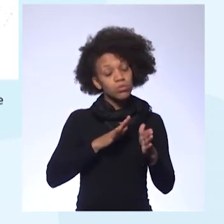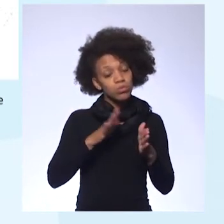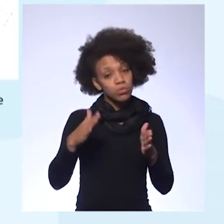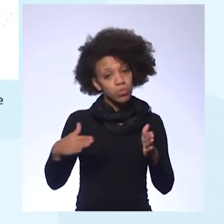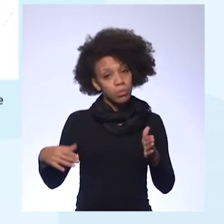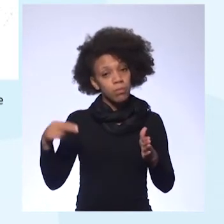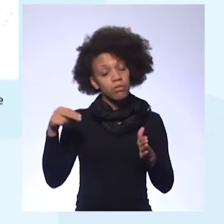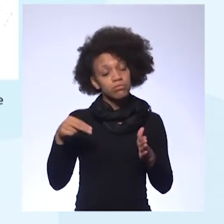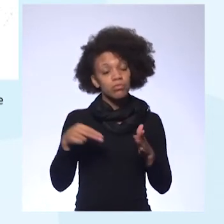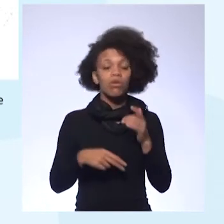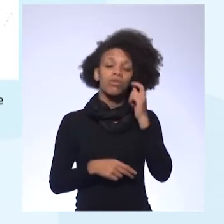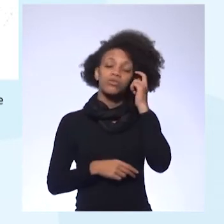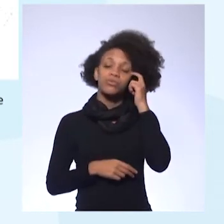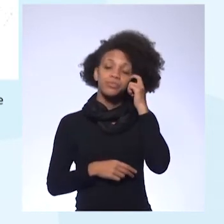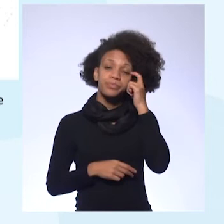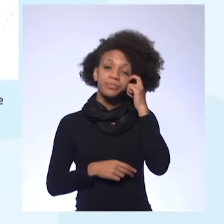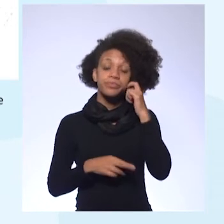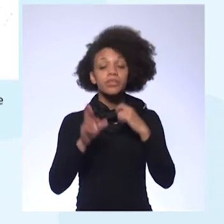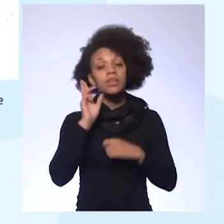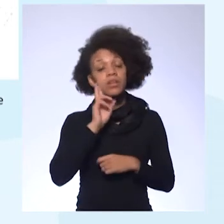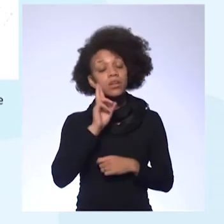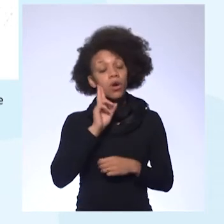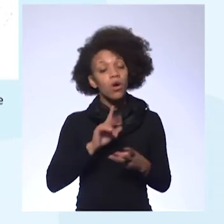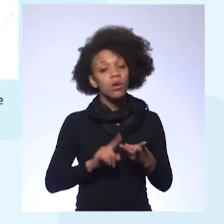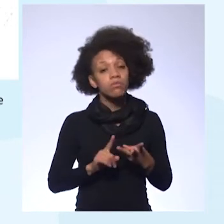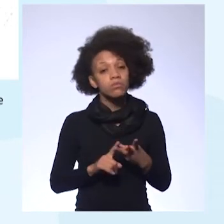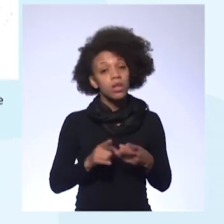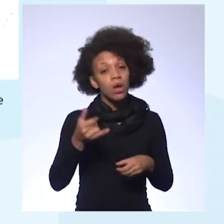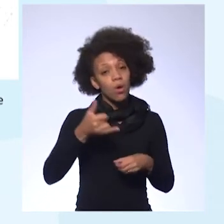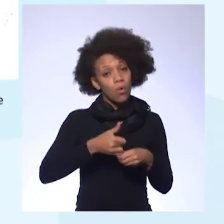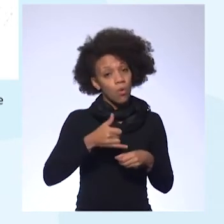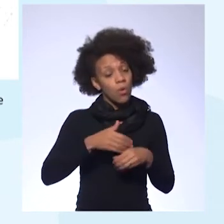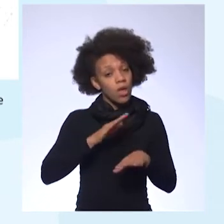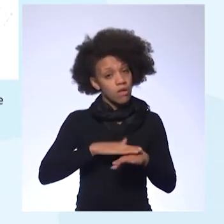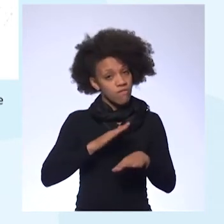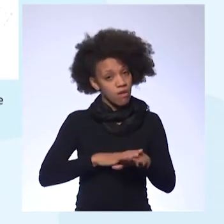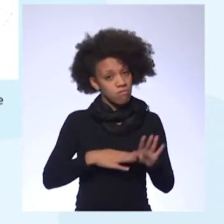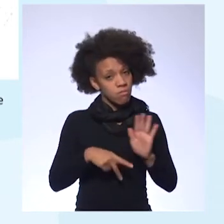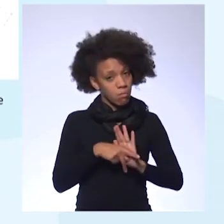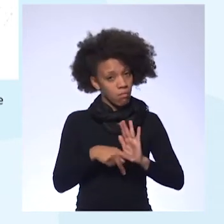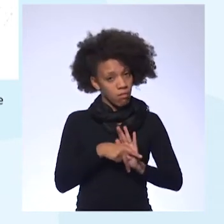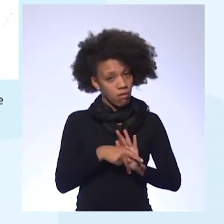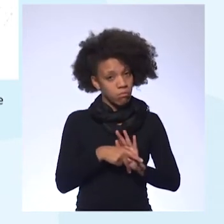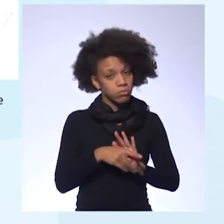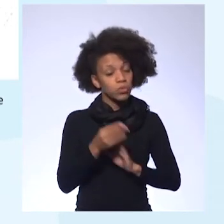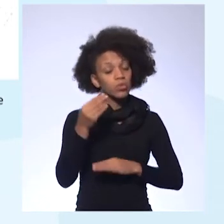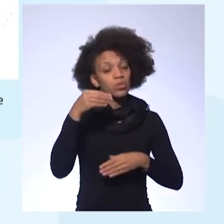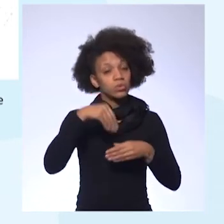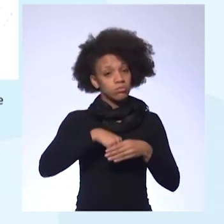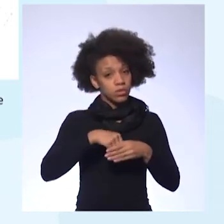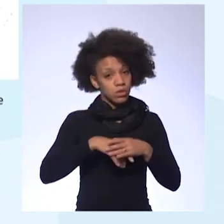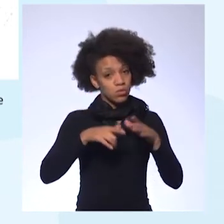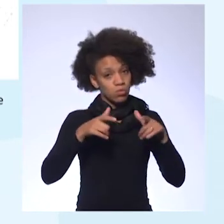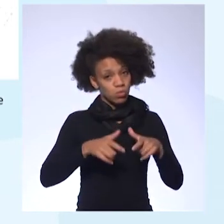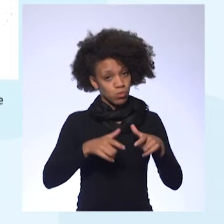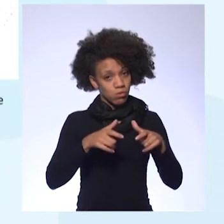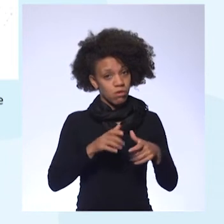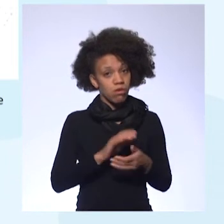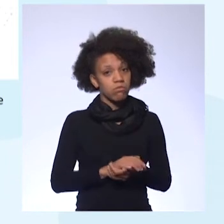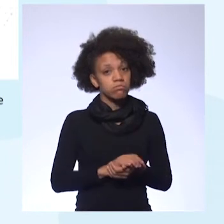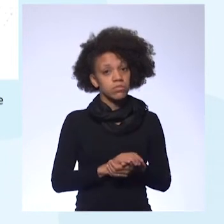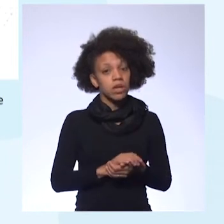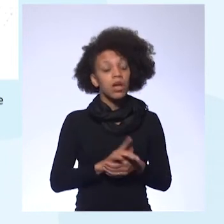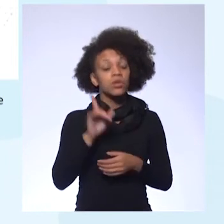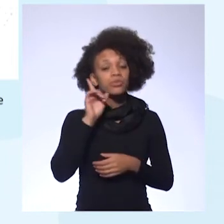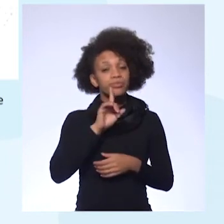Em rosa, nos Estados Unidos, os estados produtores de petróleo, dentro do próprio território dos